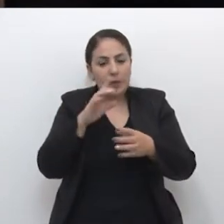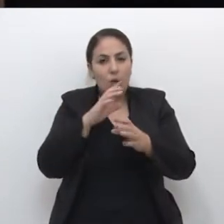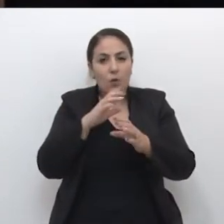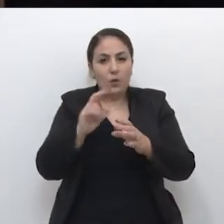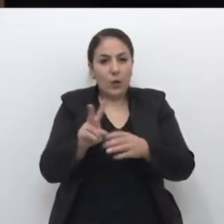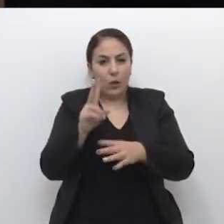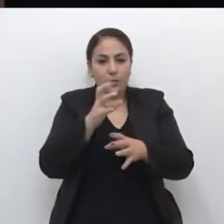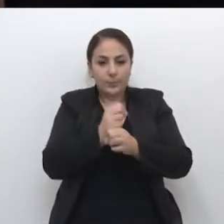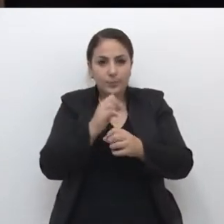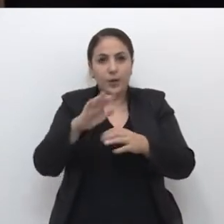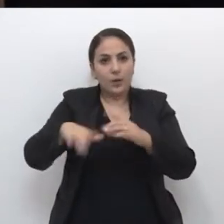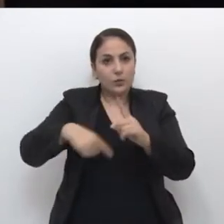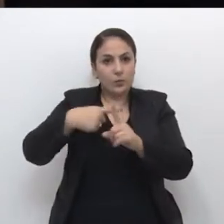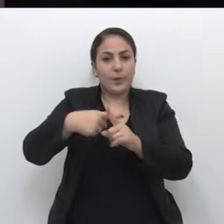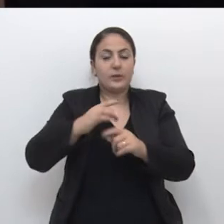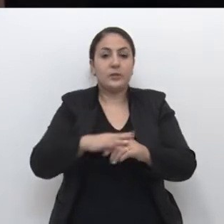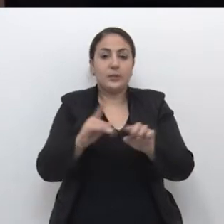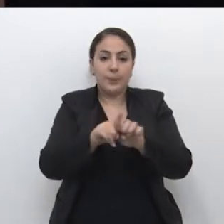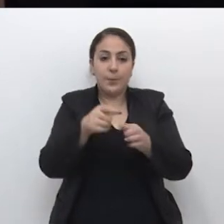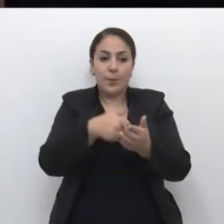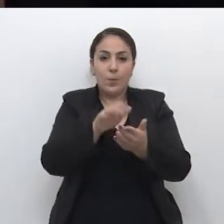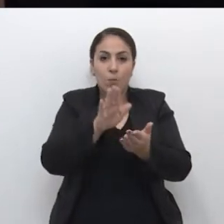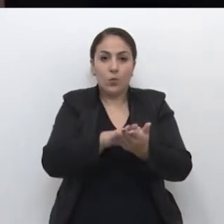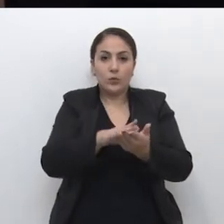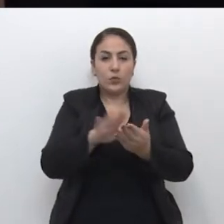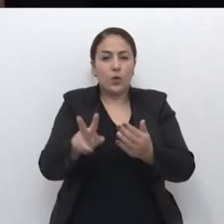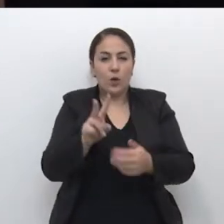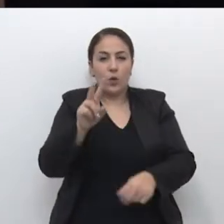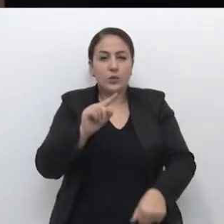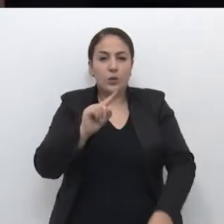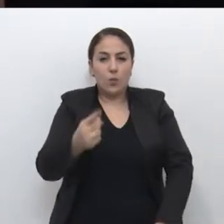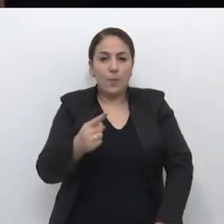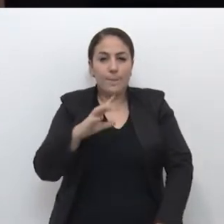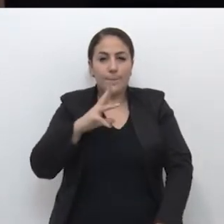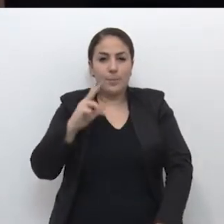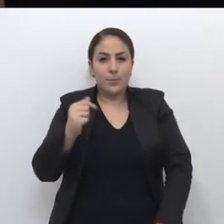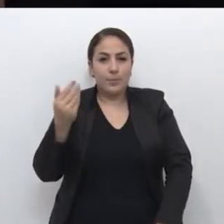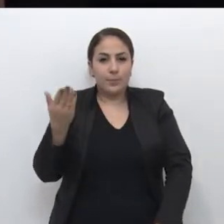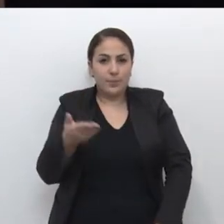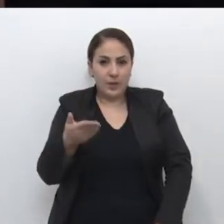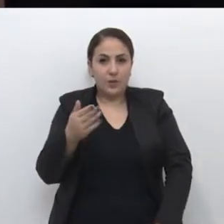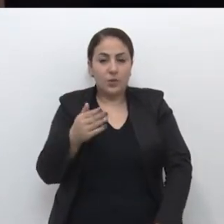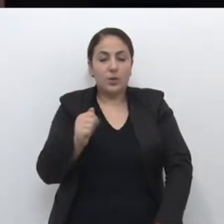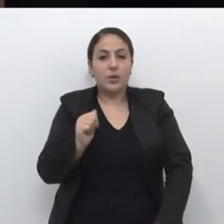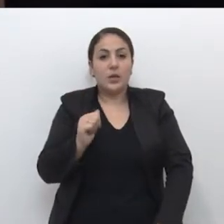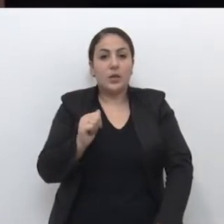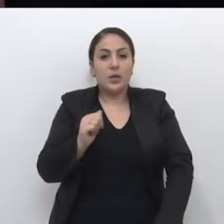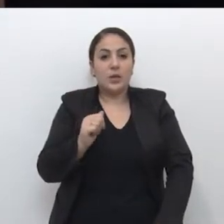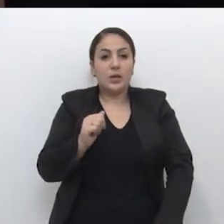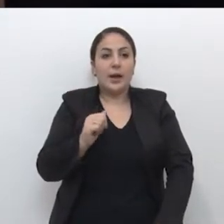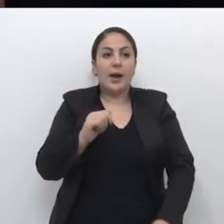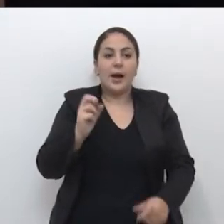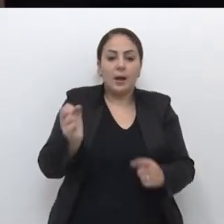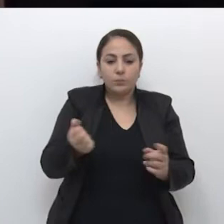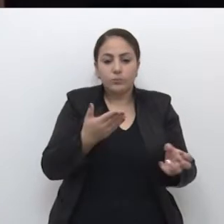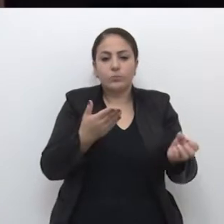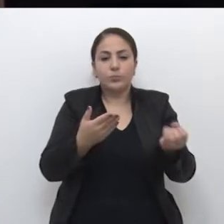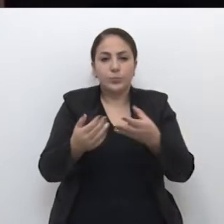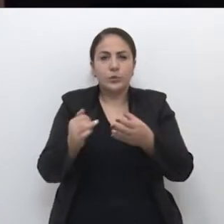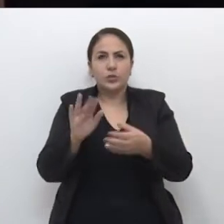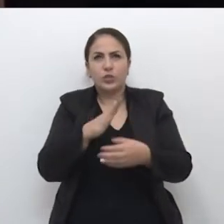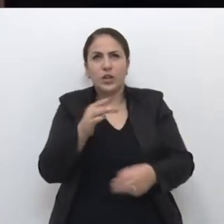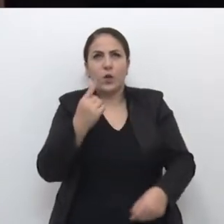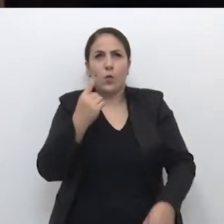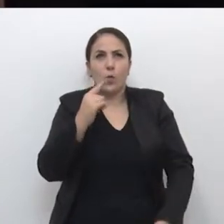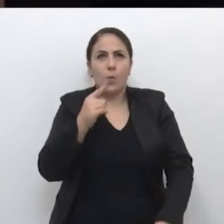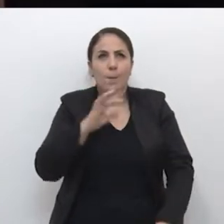Tem também uma multa dada à empresa Monitoc em torno de 1,5 milhão lá em 2016, em 2017, atualizada ela